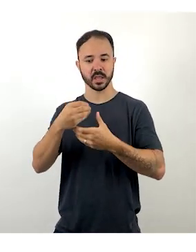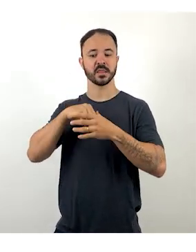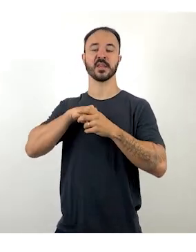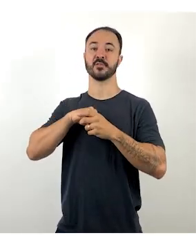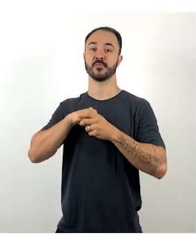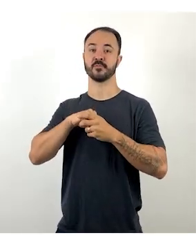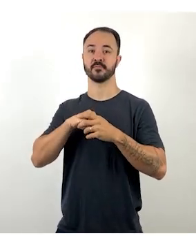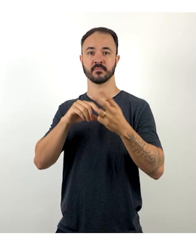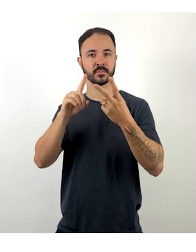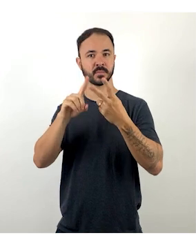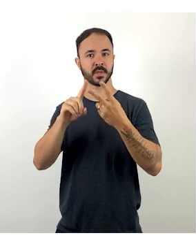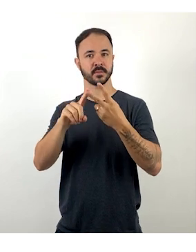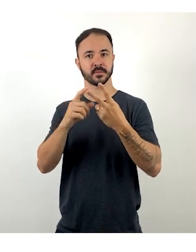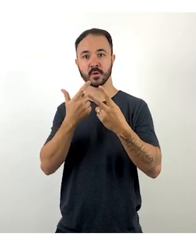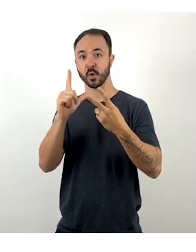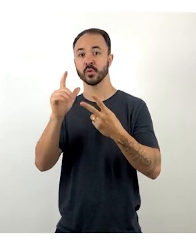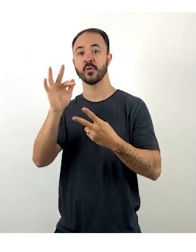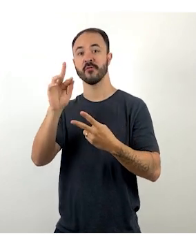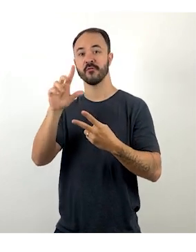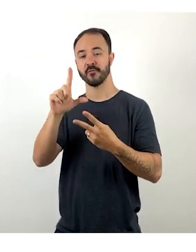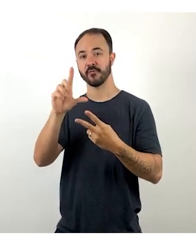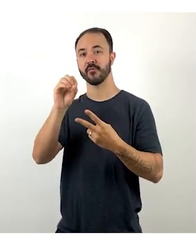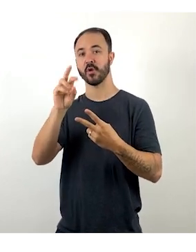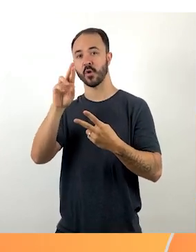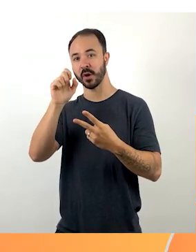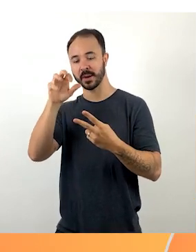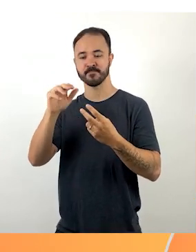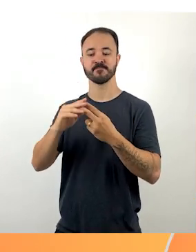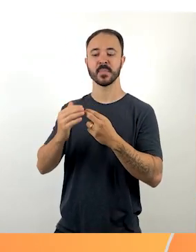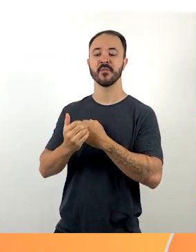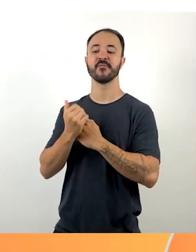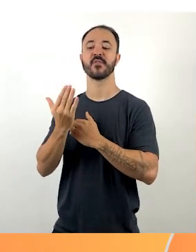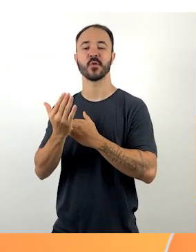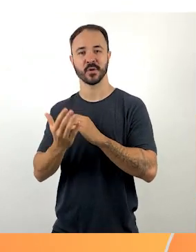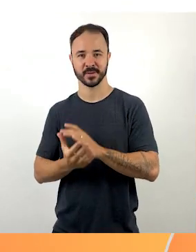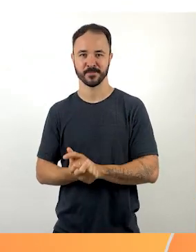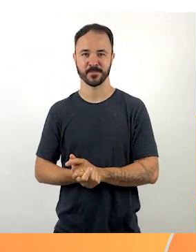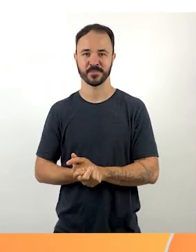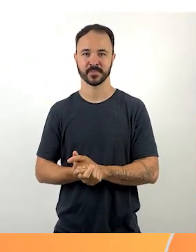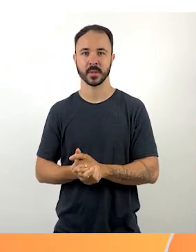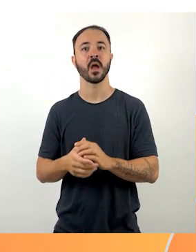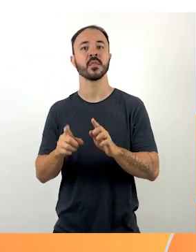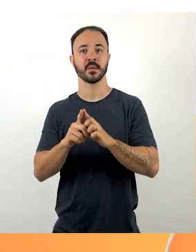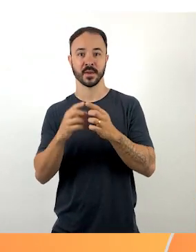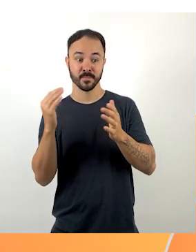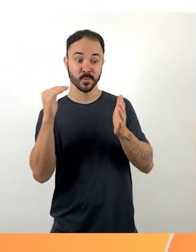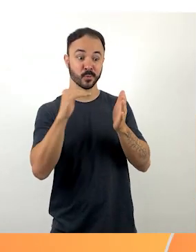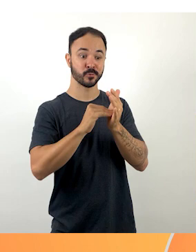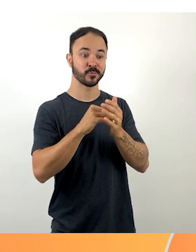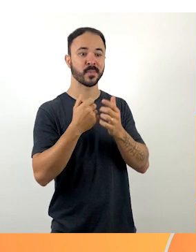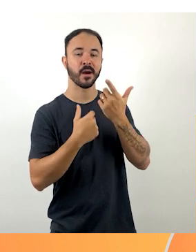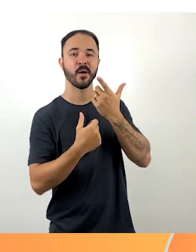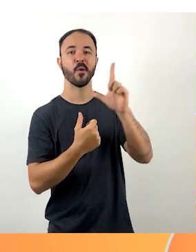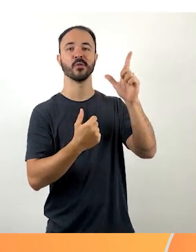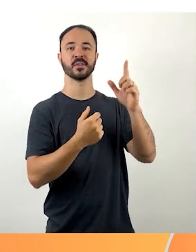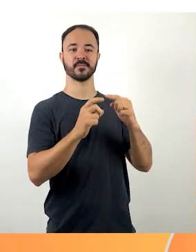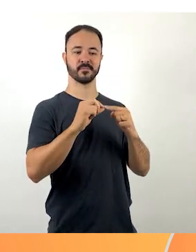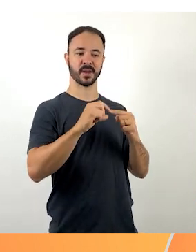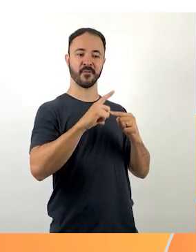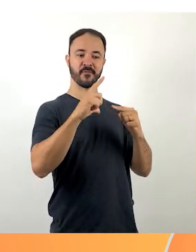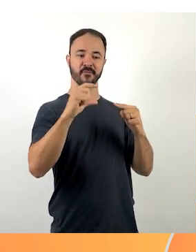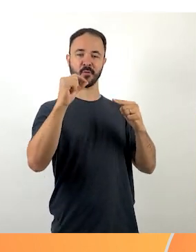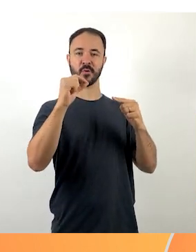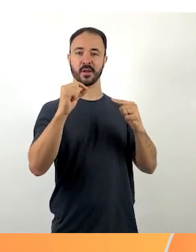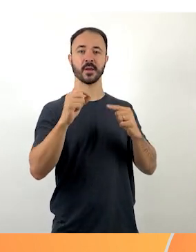para o interior da planta, e o floema para fora. E por último, nós temos uma outra epiderme da folha, que é